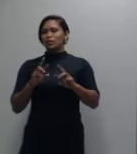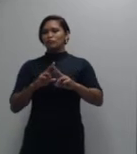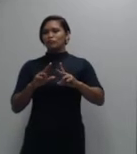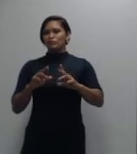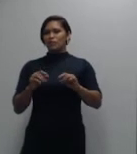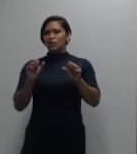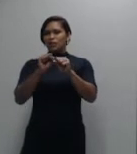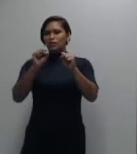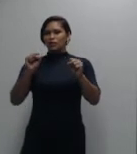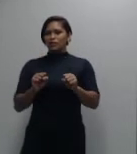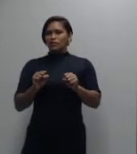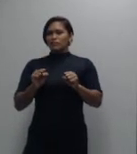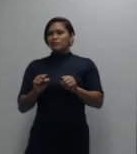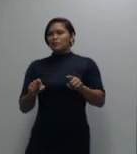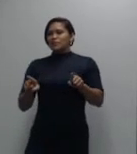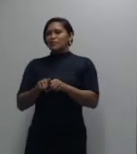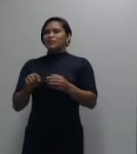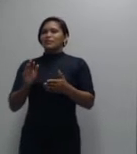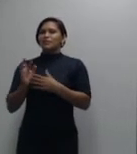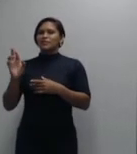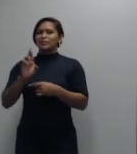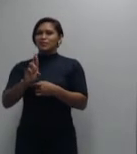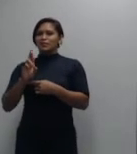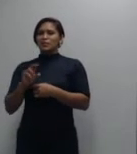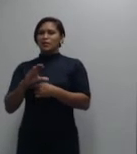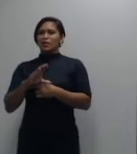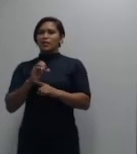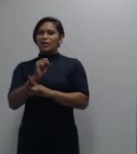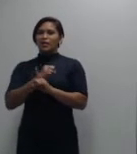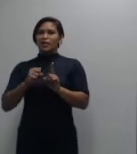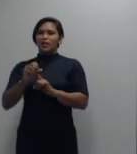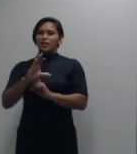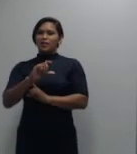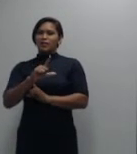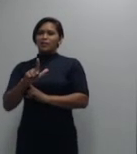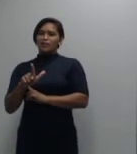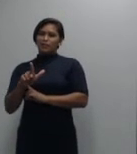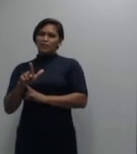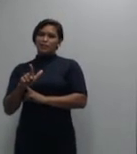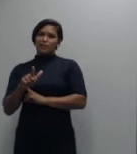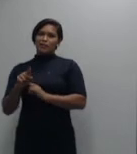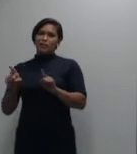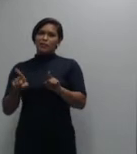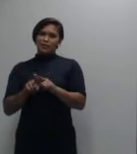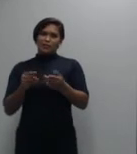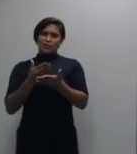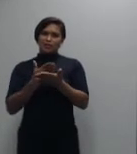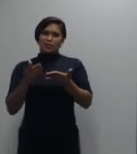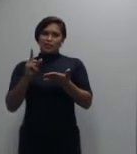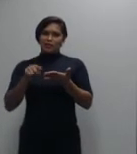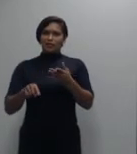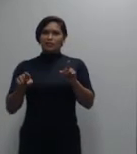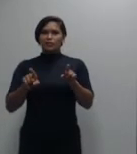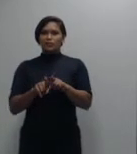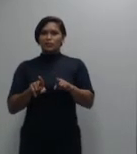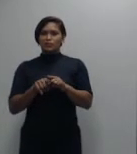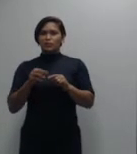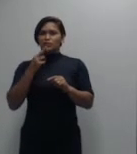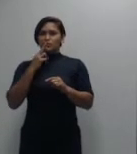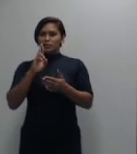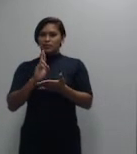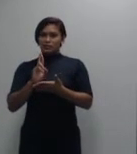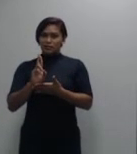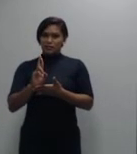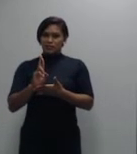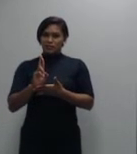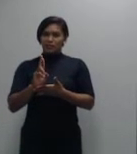sistema de responsabilidade civil brasileiro a adoção de Curitiba dames dames dames